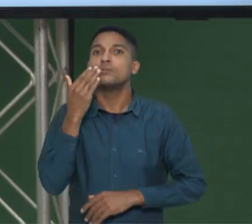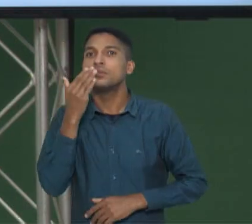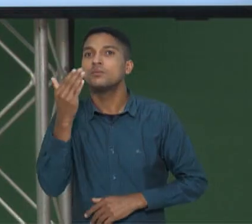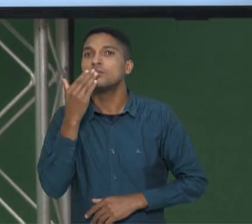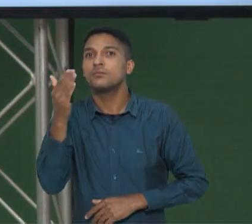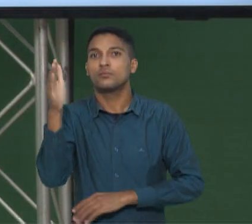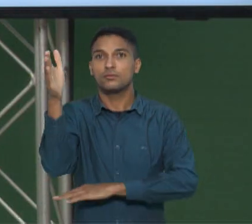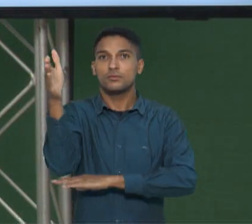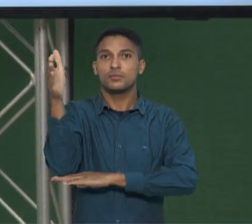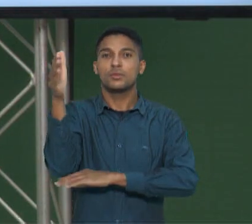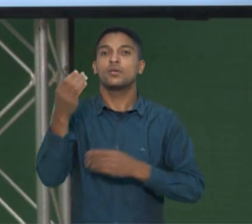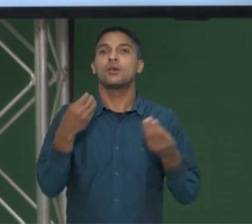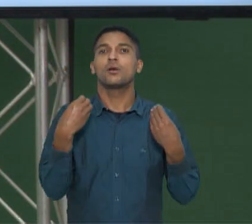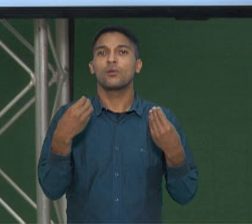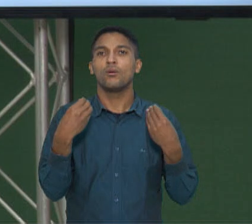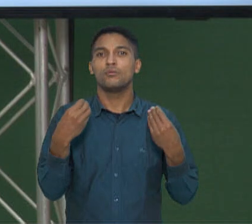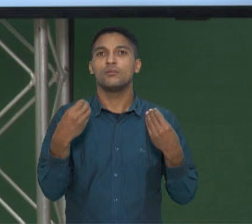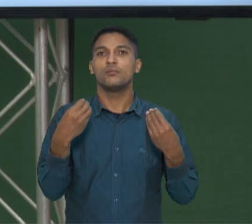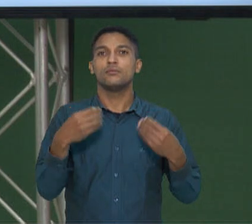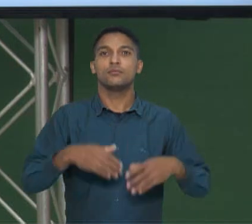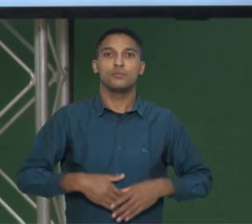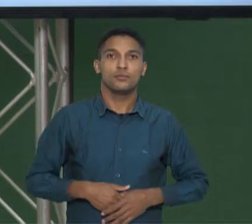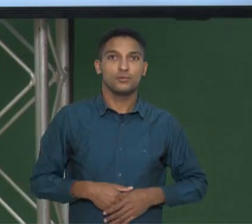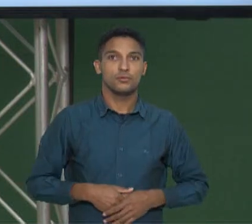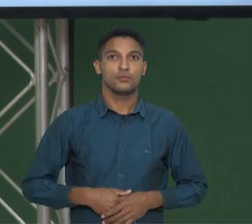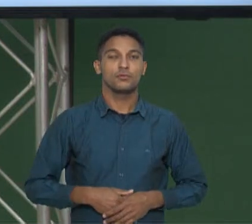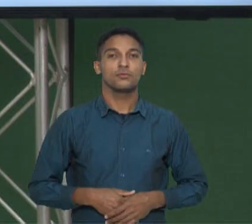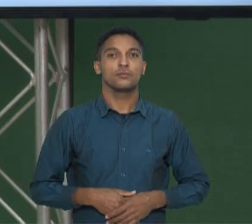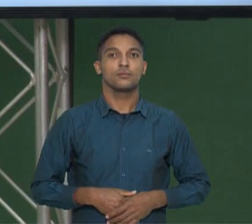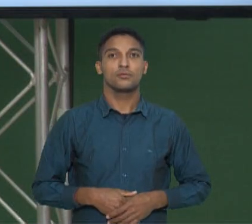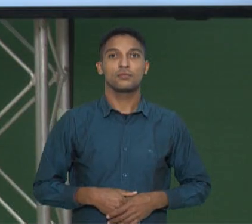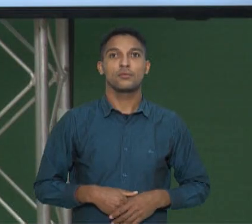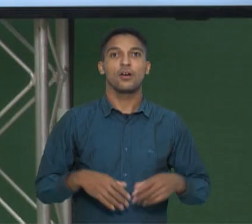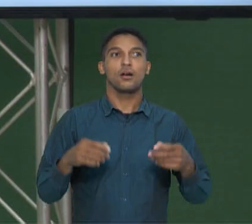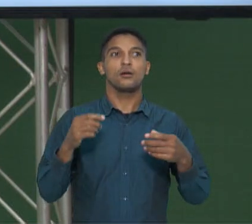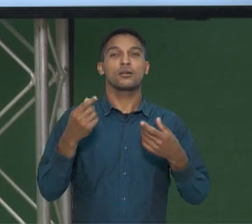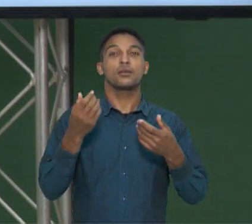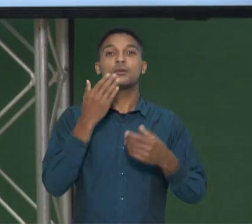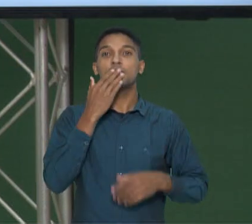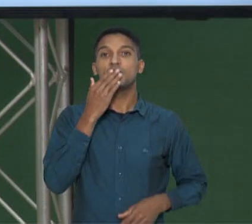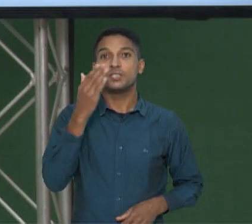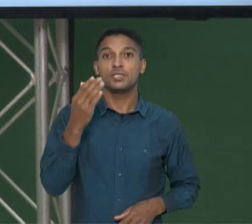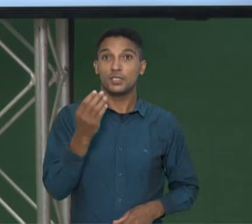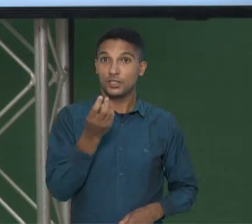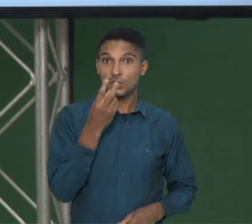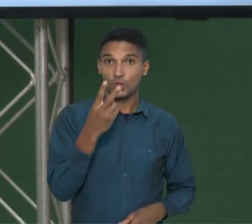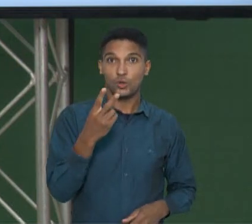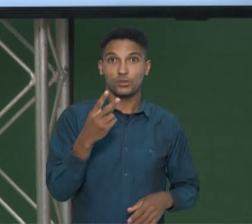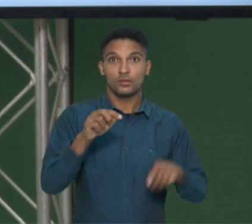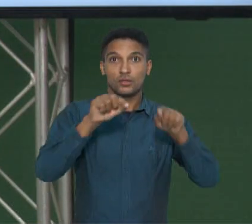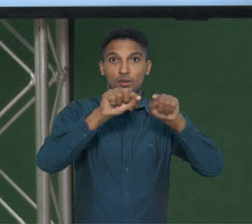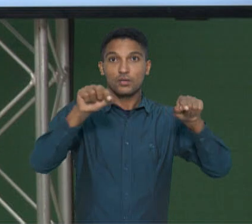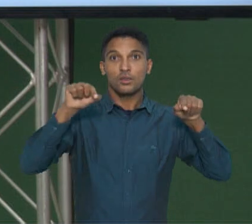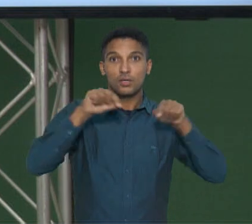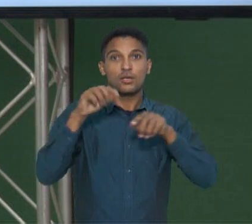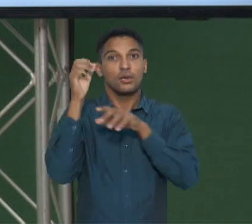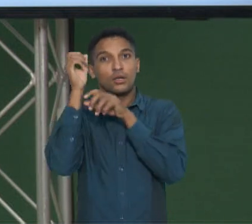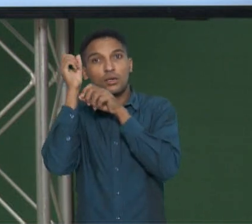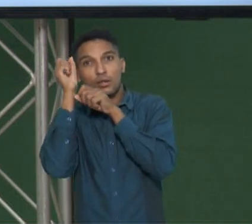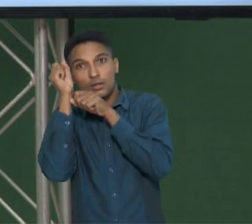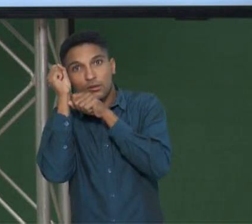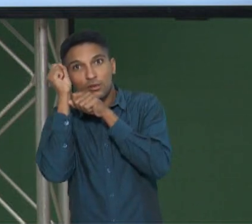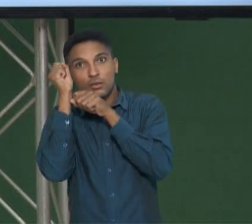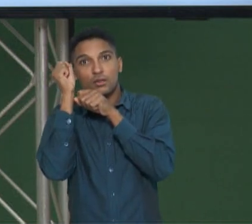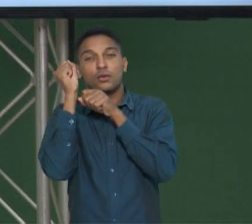enunciado. Vamos, então, a solicitar 2 habitações individuais com desayuno ou uma habitação